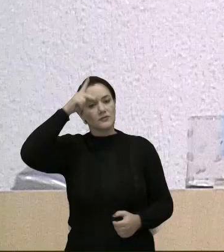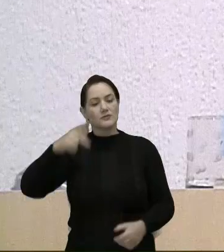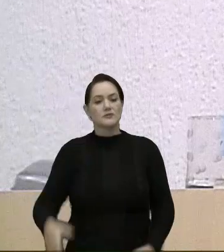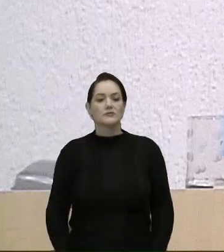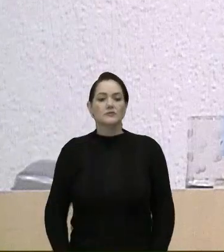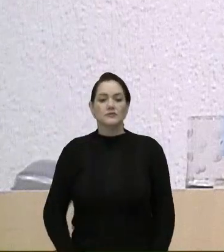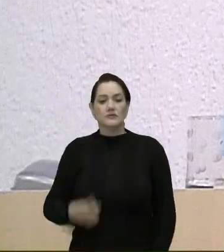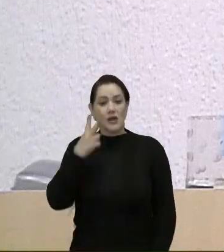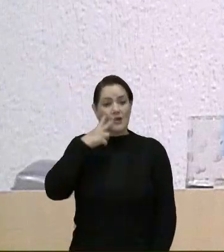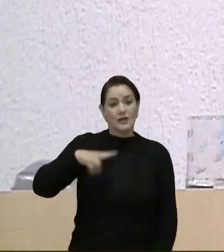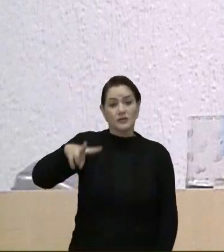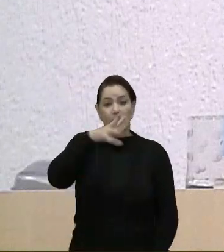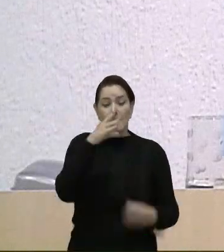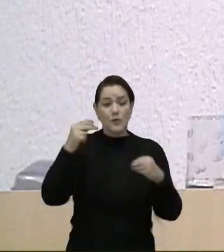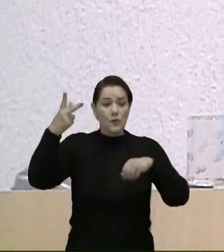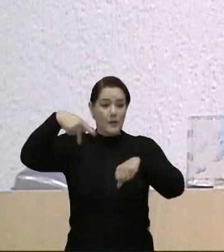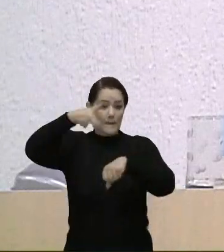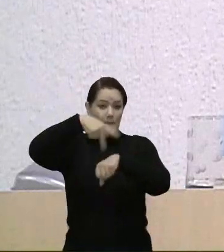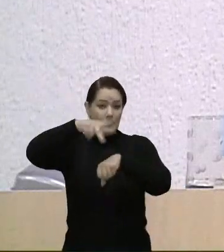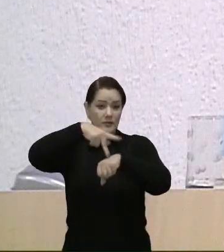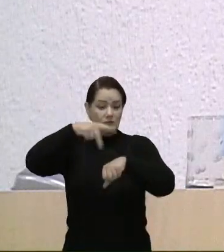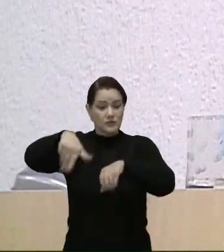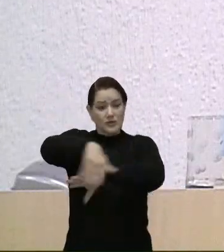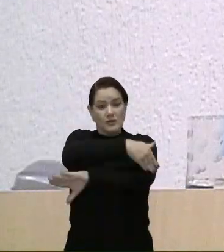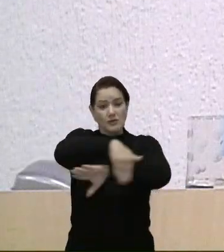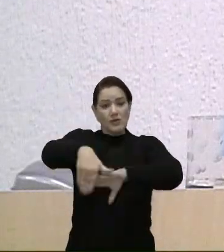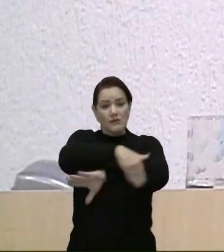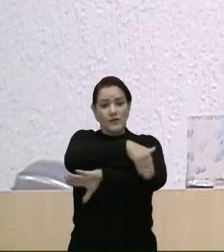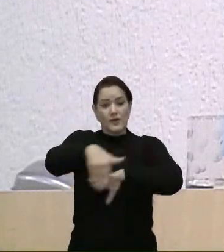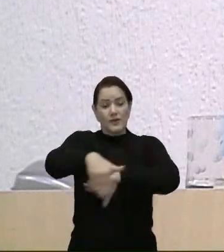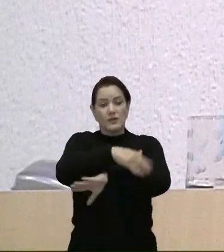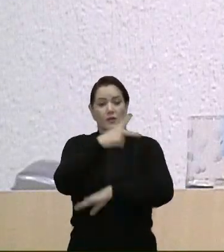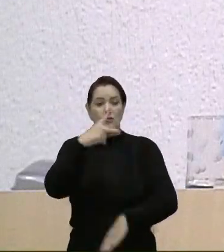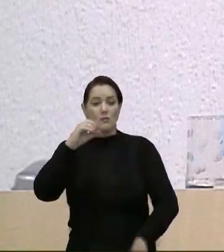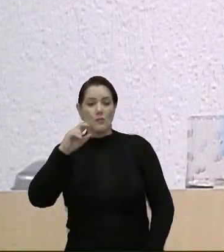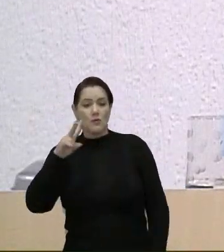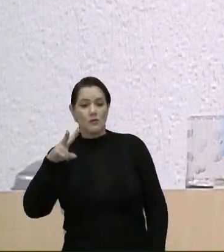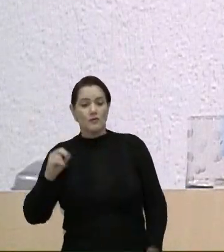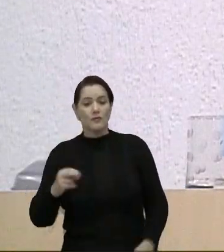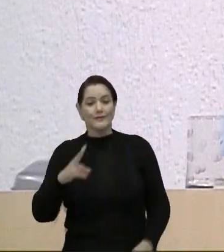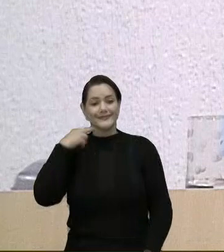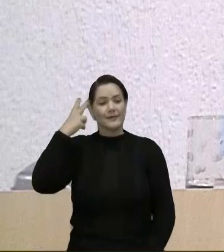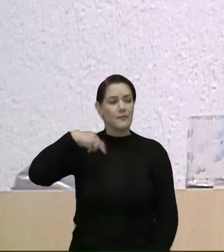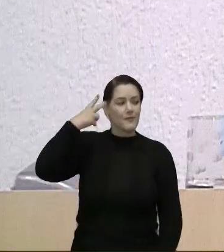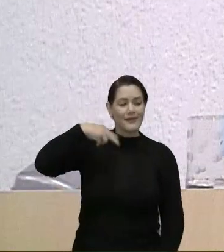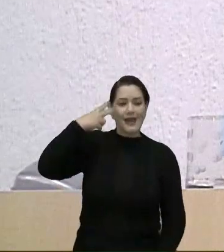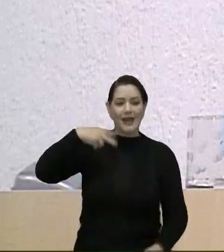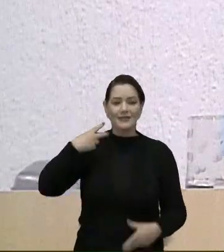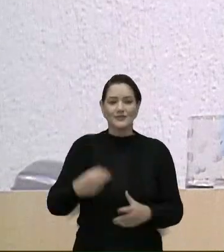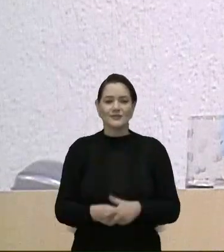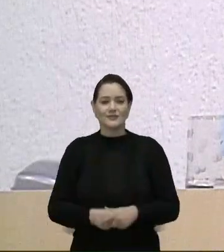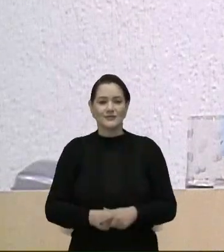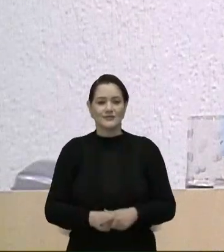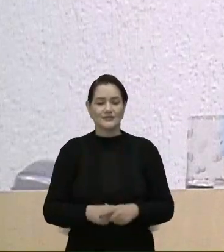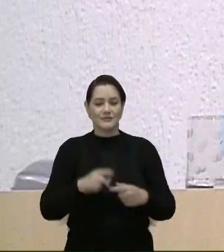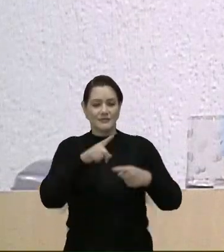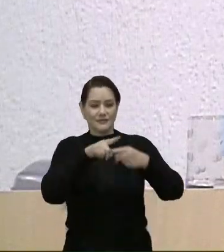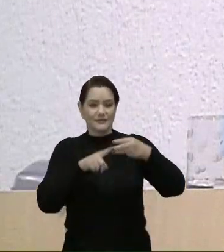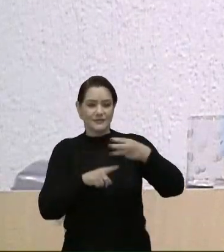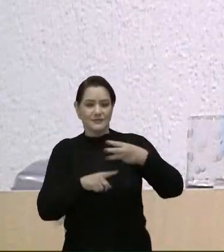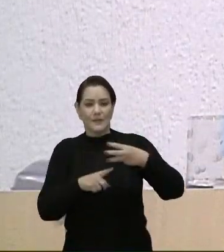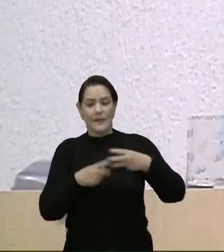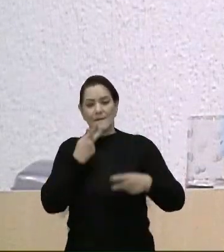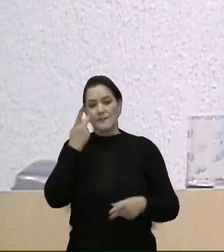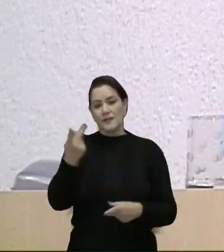veio gente de vários países aqui na Avenida do Povo. Tá? Então, vereador, os três aqui, ó, a gente pega